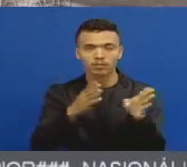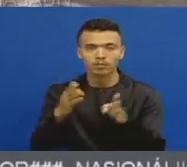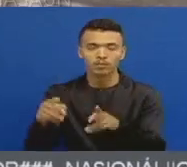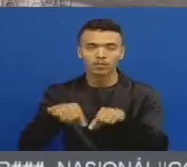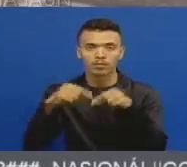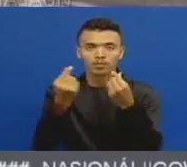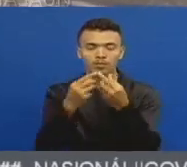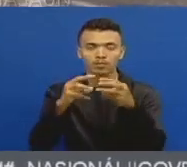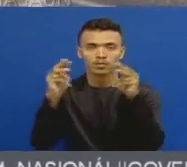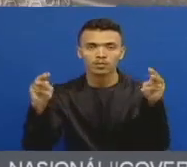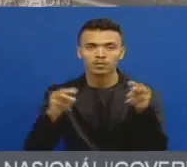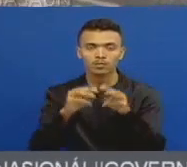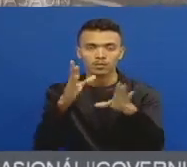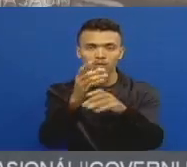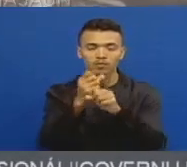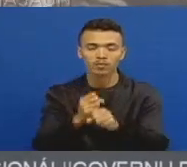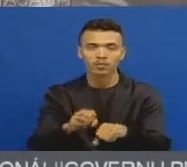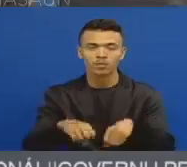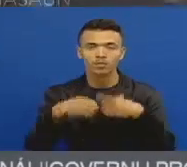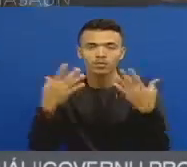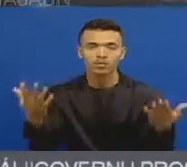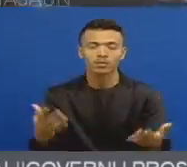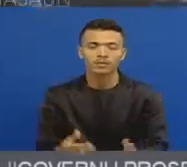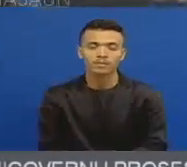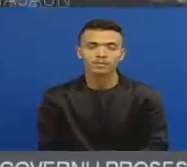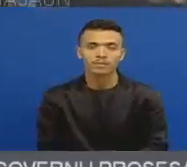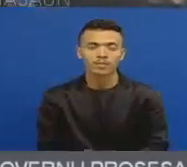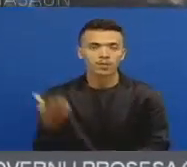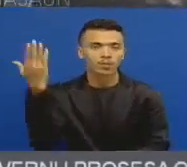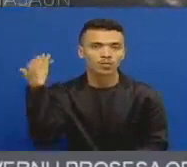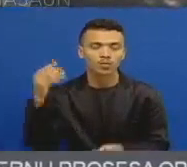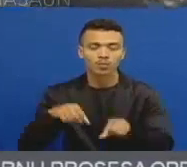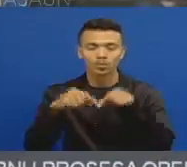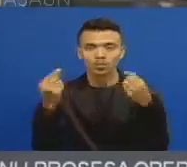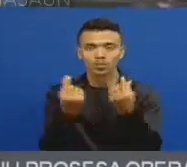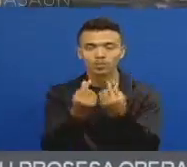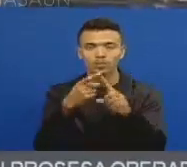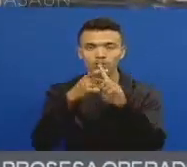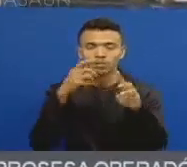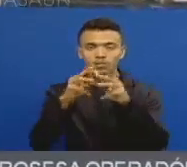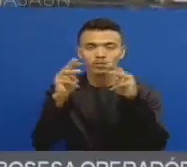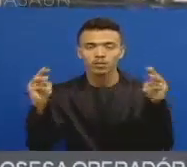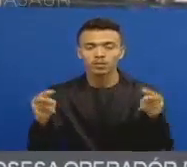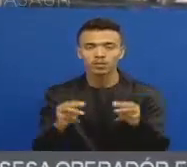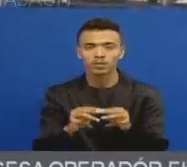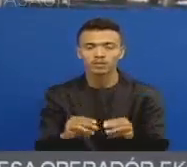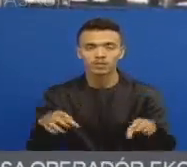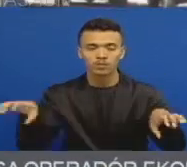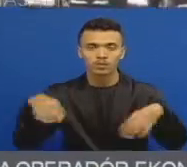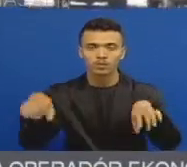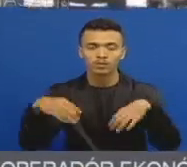antes ne mai raut ka ou lorong hirak ne makla mai raut? Antes ne equipa si município lio serna bema